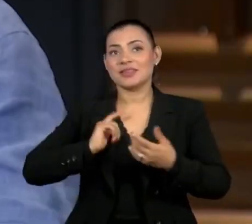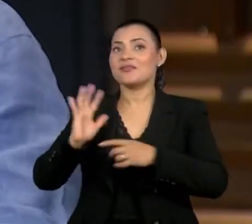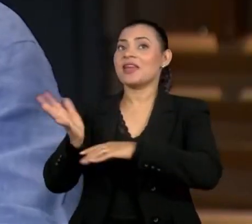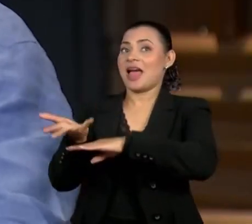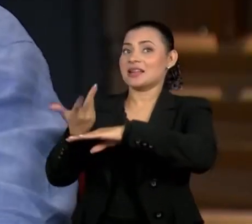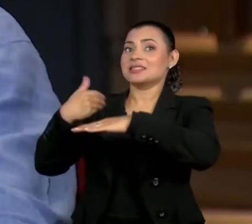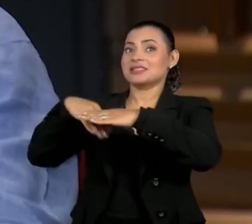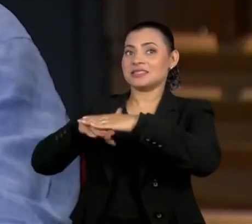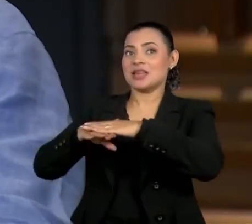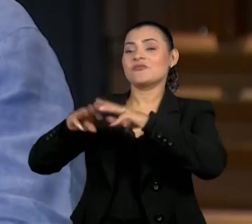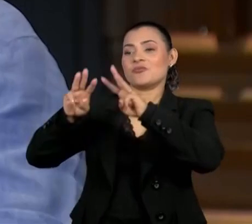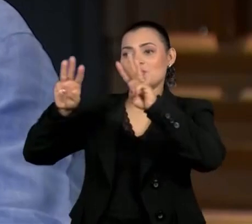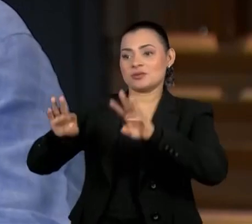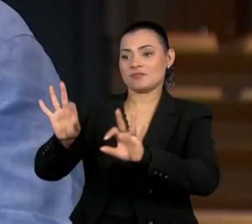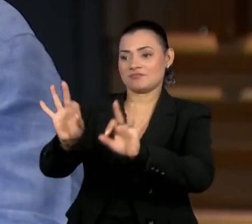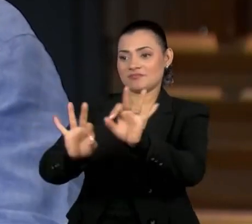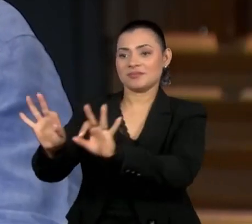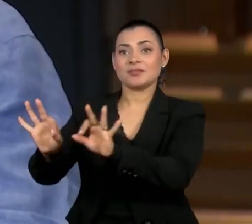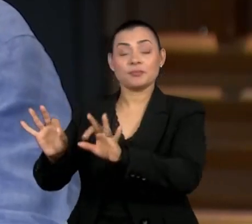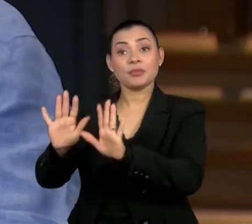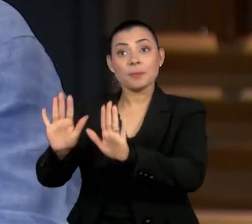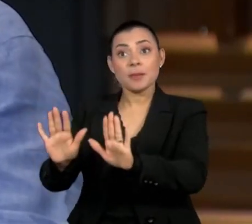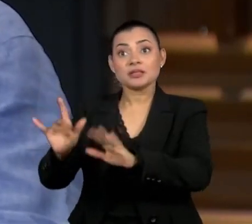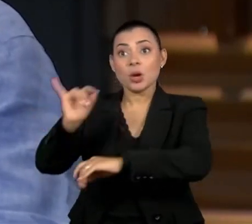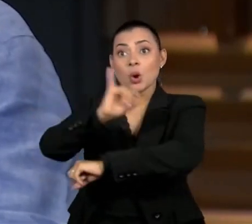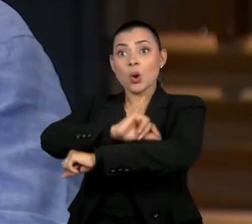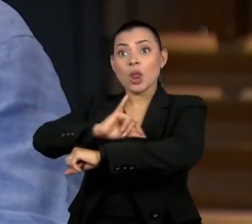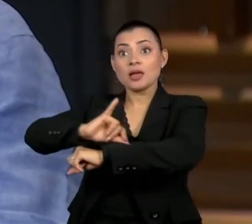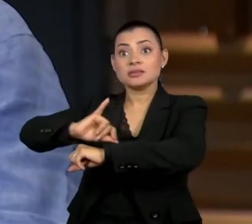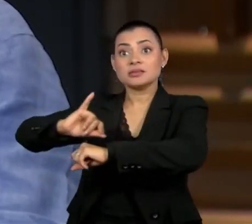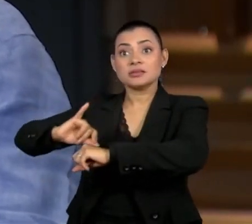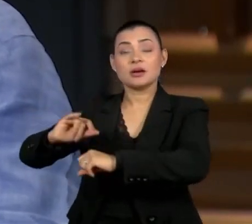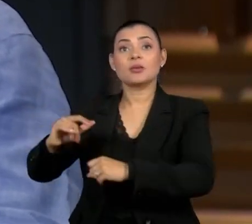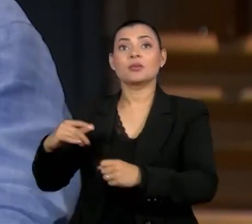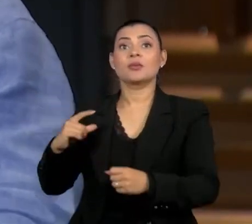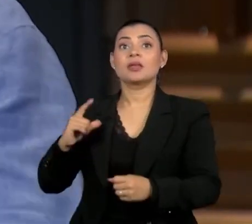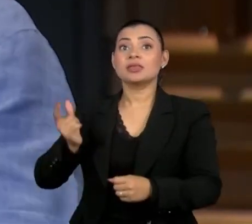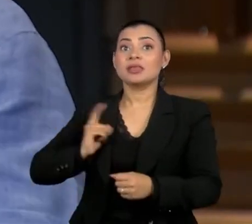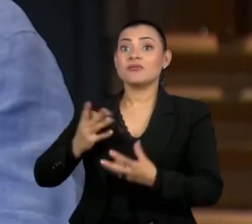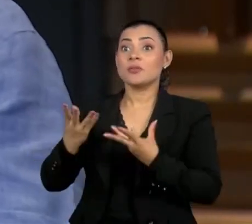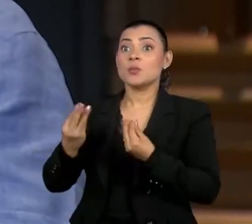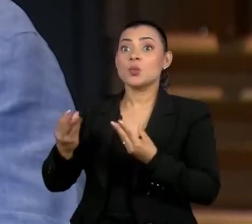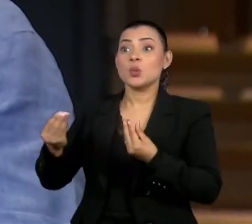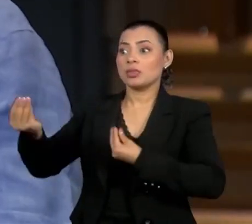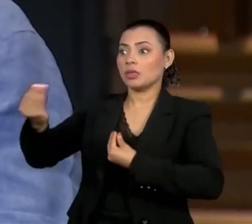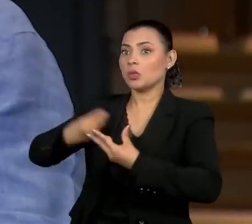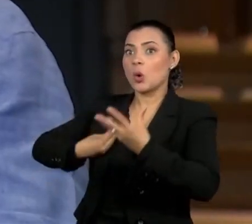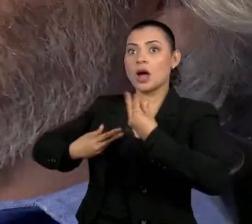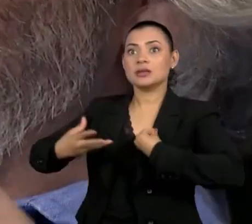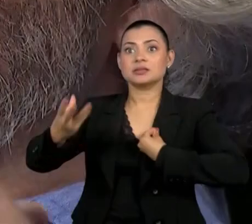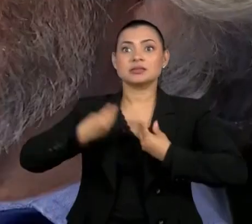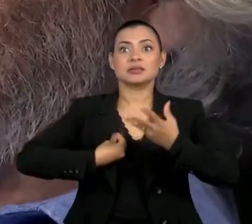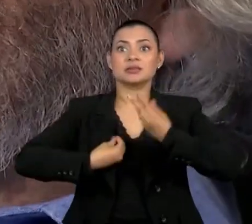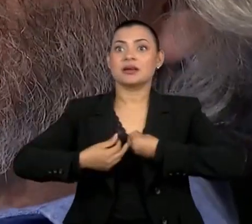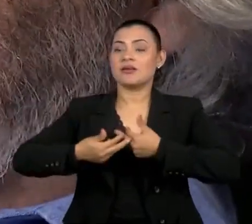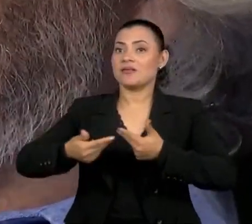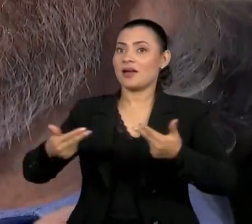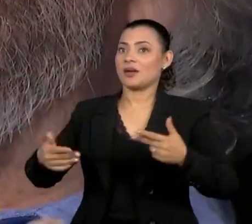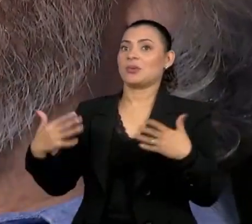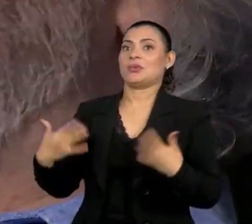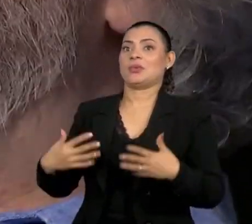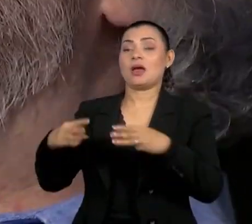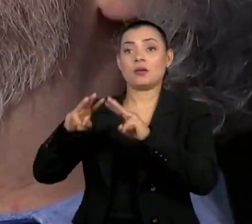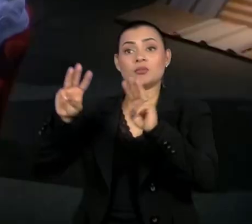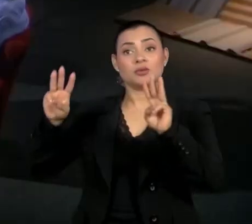acervo aqui ali no museu mas como esta coleção nós recebemos muita gente muitas não é o museu